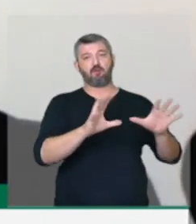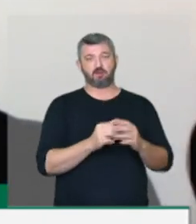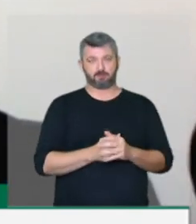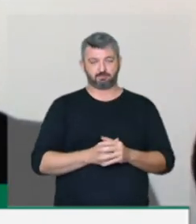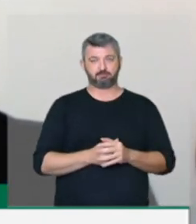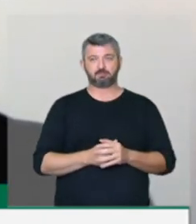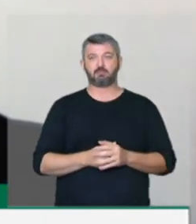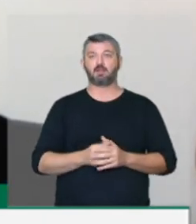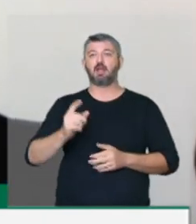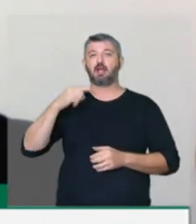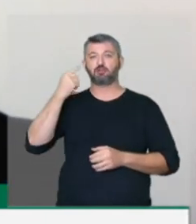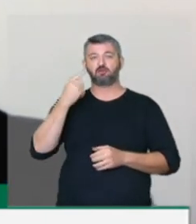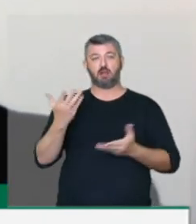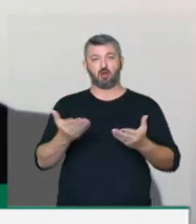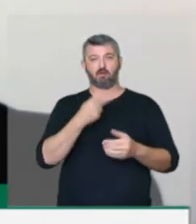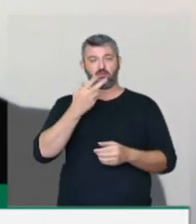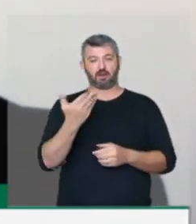está com Vossa Excelência.